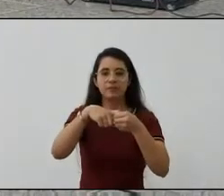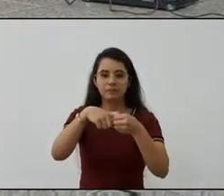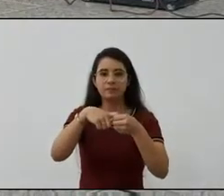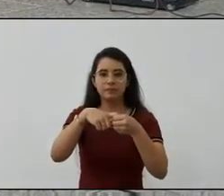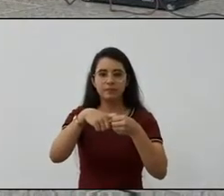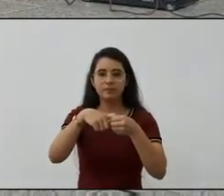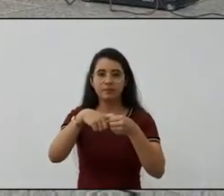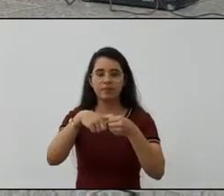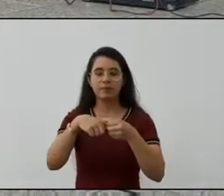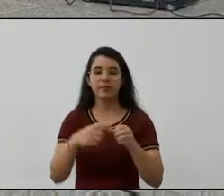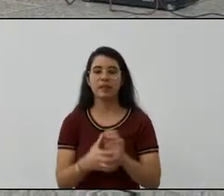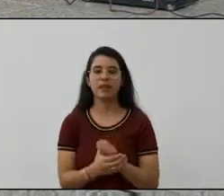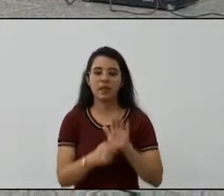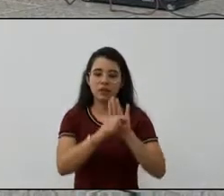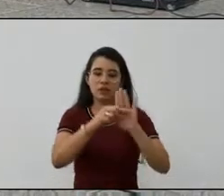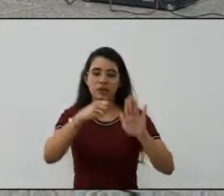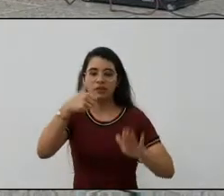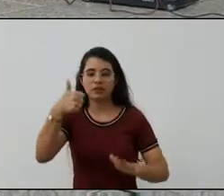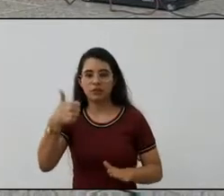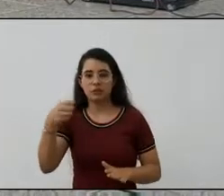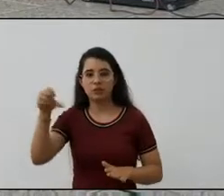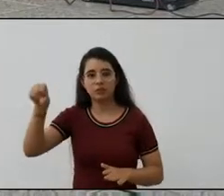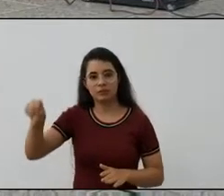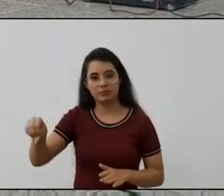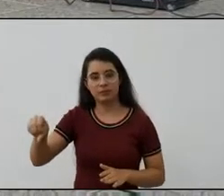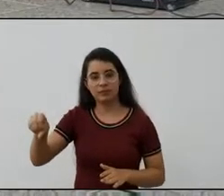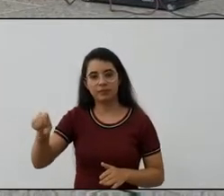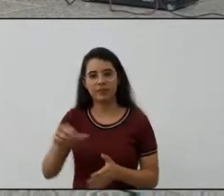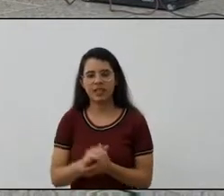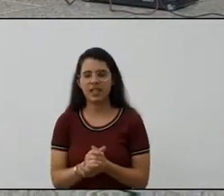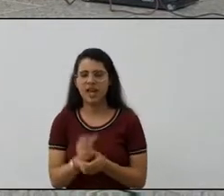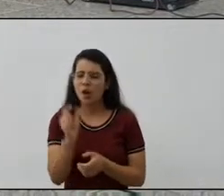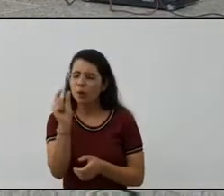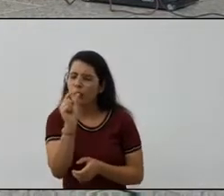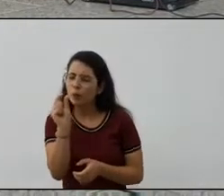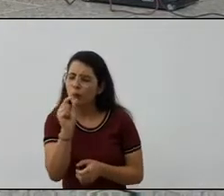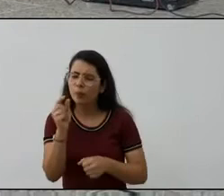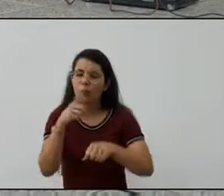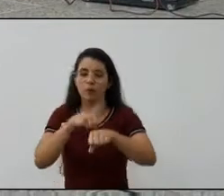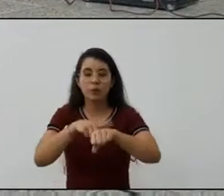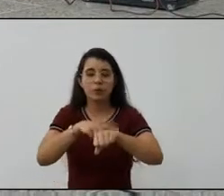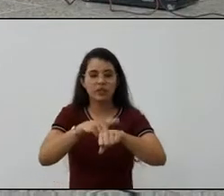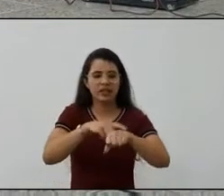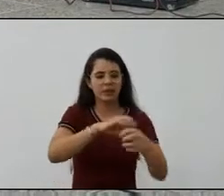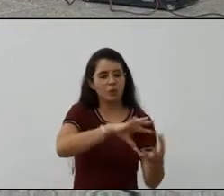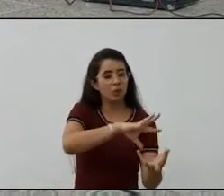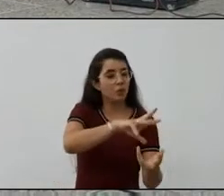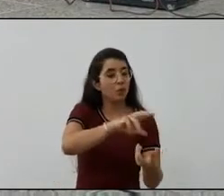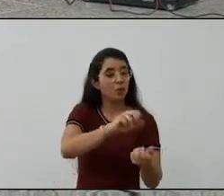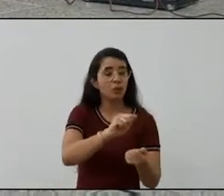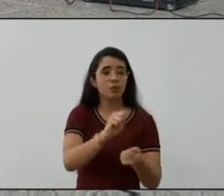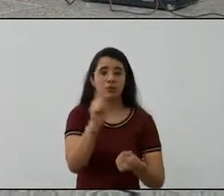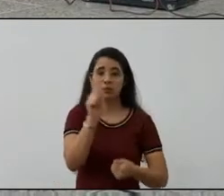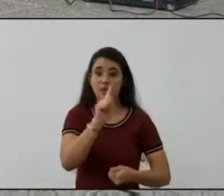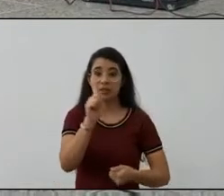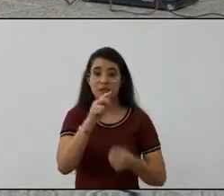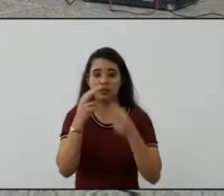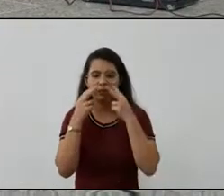Versículo 19. Dentro de pouco tempo, o mundo não me verá mais.